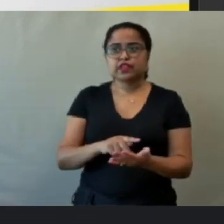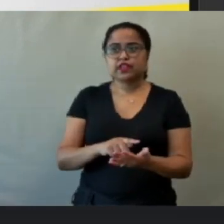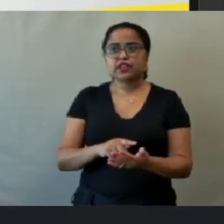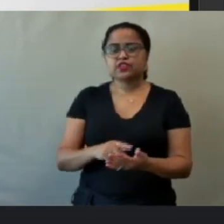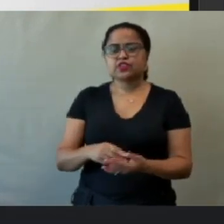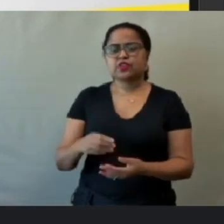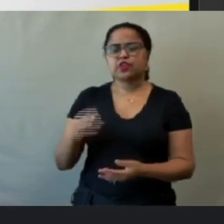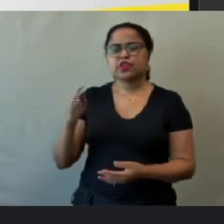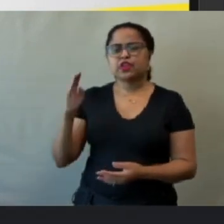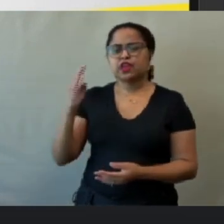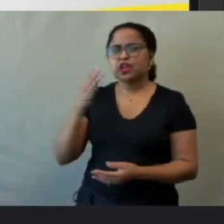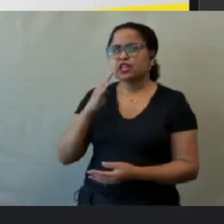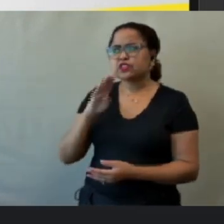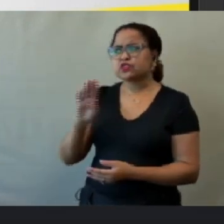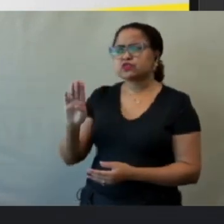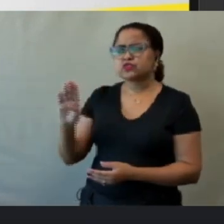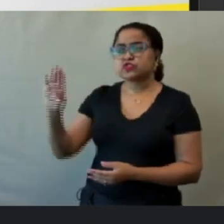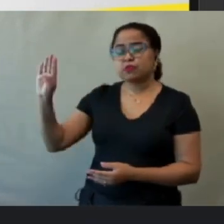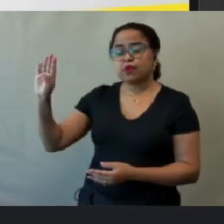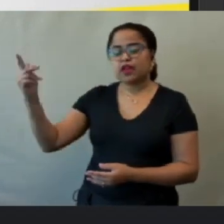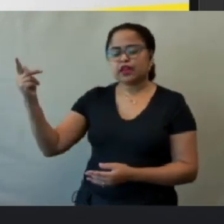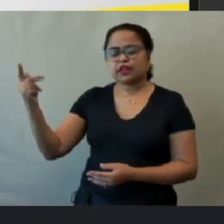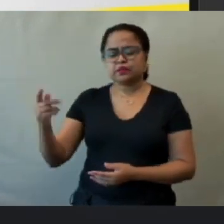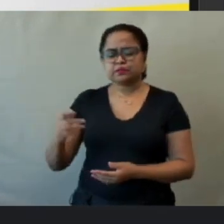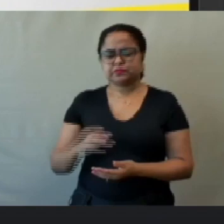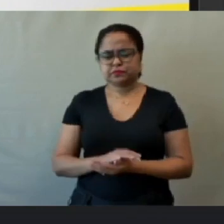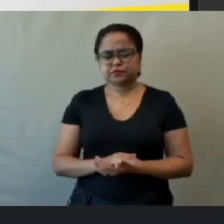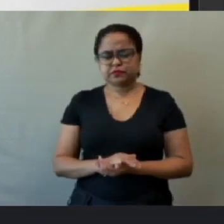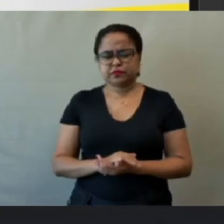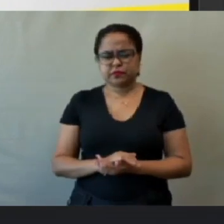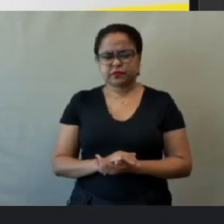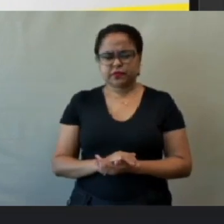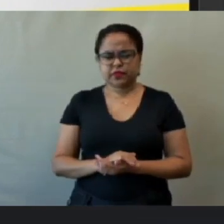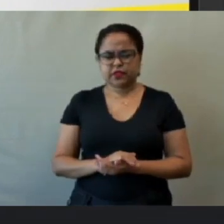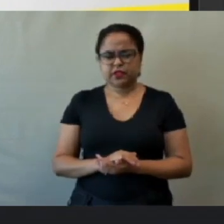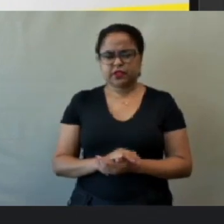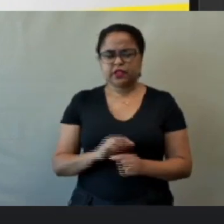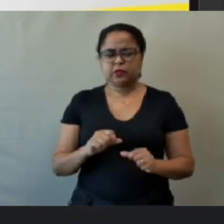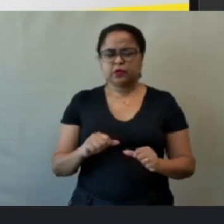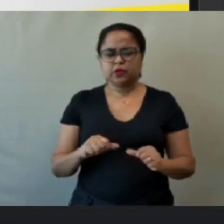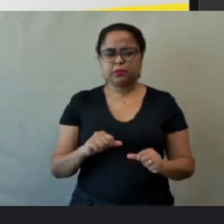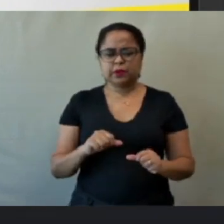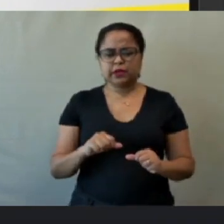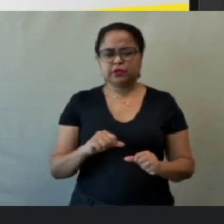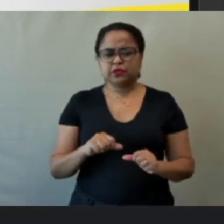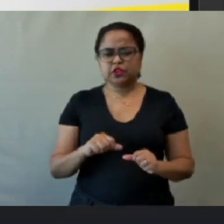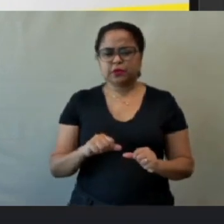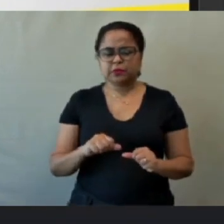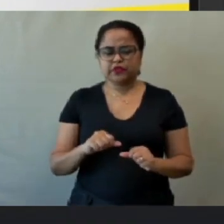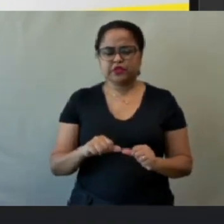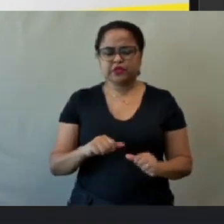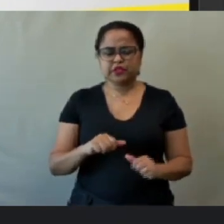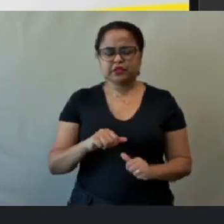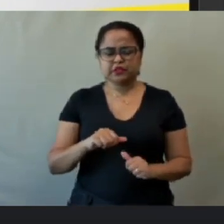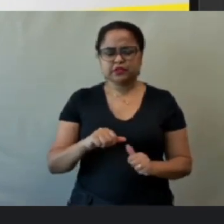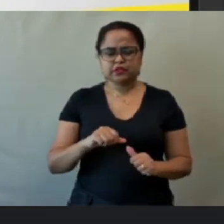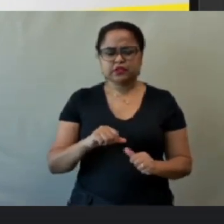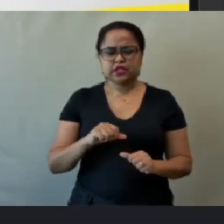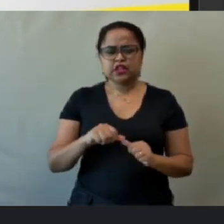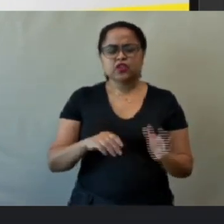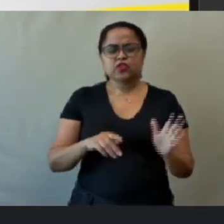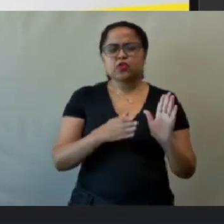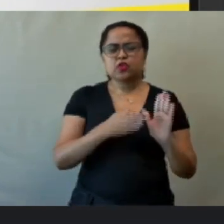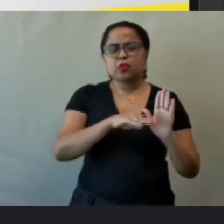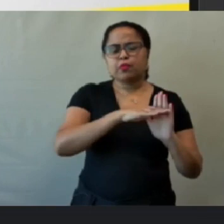essa limitação e a garantia de uma aula com qualidade. O segundo projeto cria o programa de